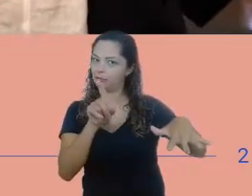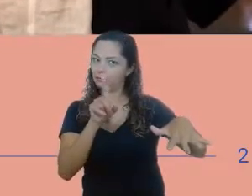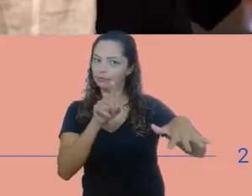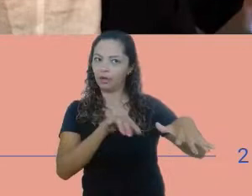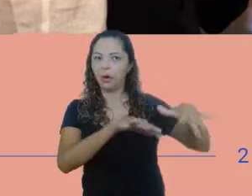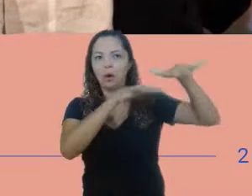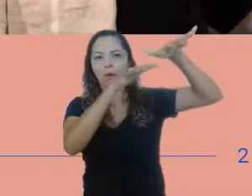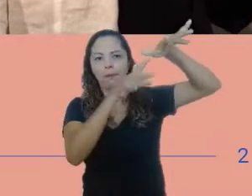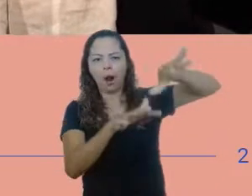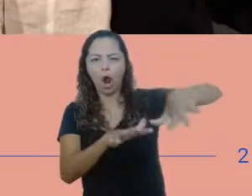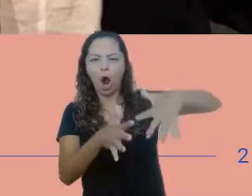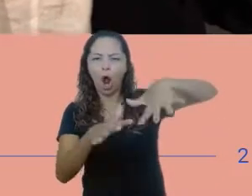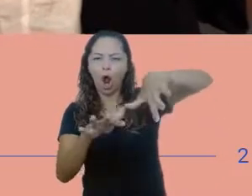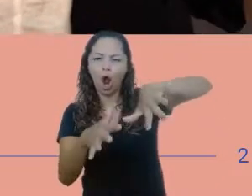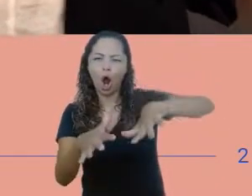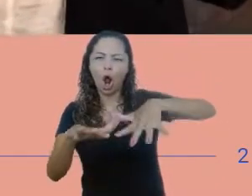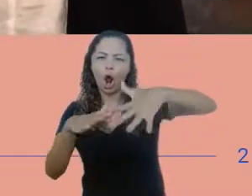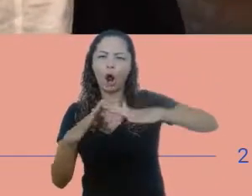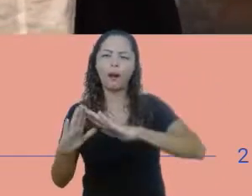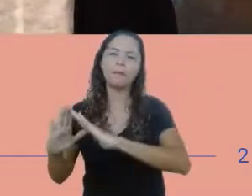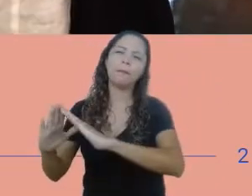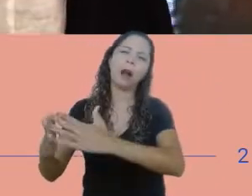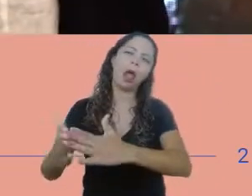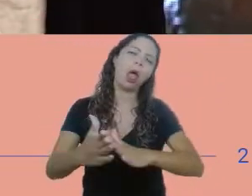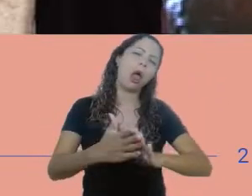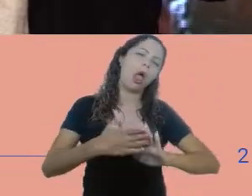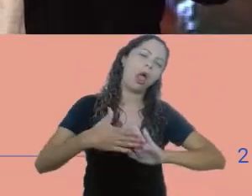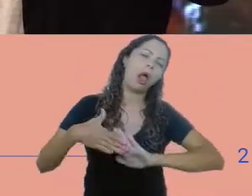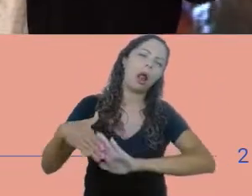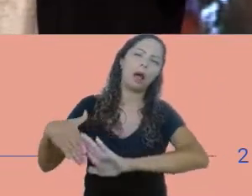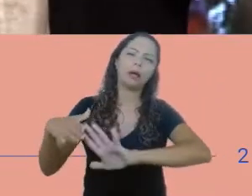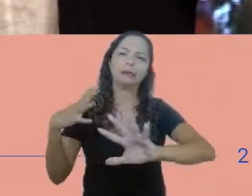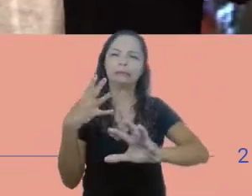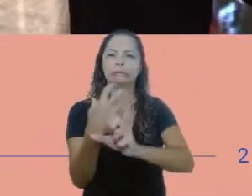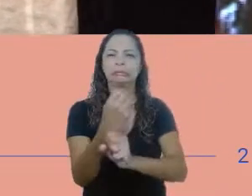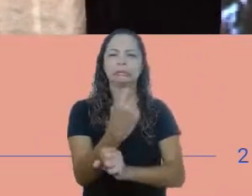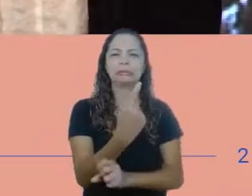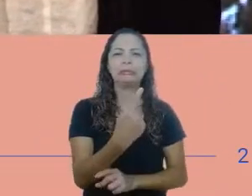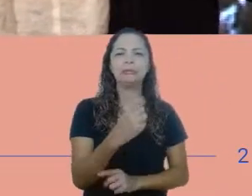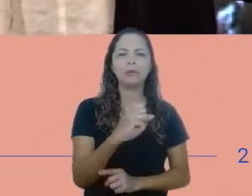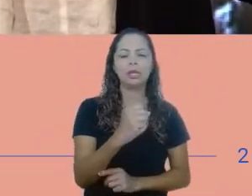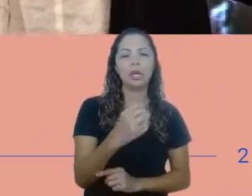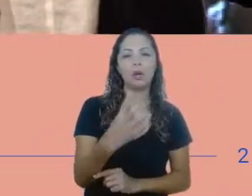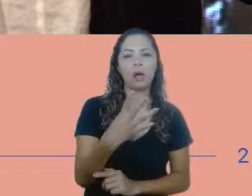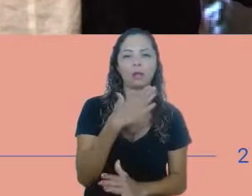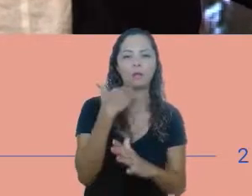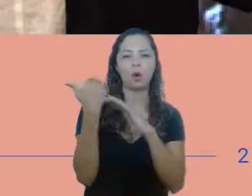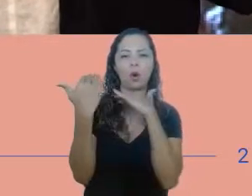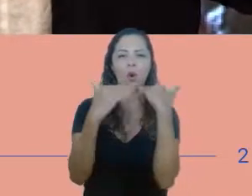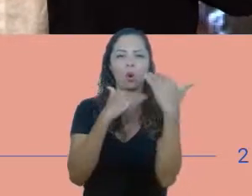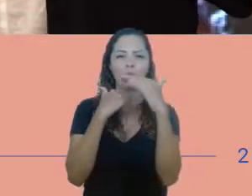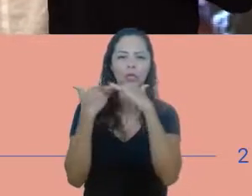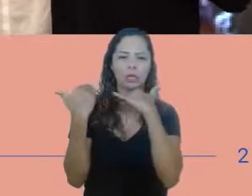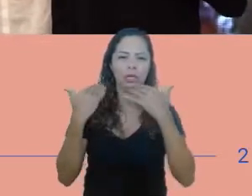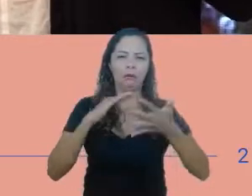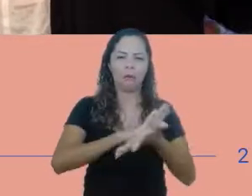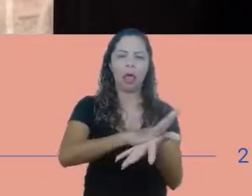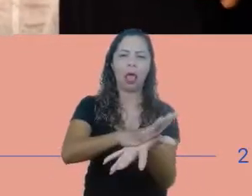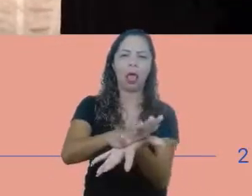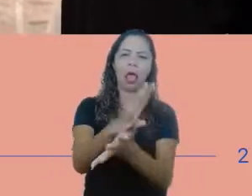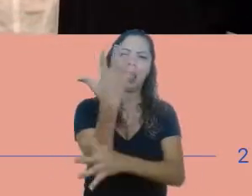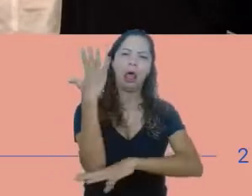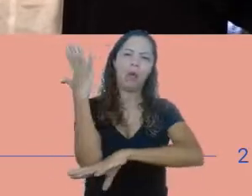número de 134 mortos o impacto ambiental afetando centenas de espécies sem contar o